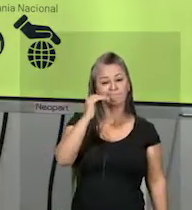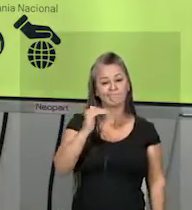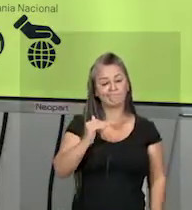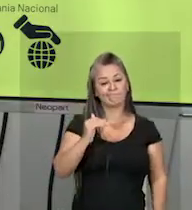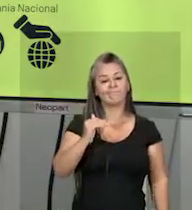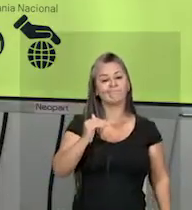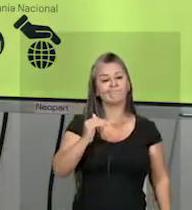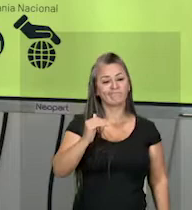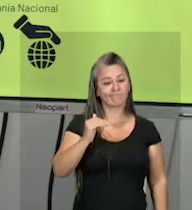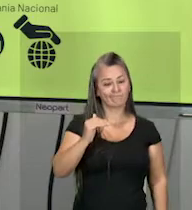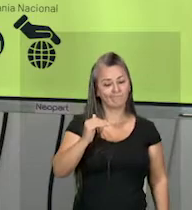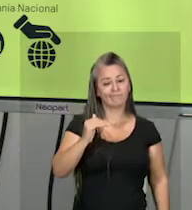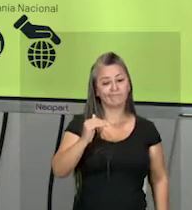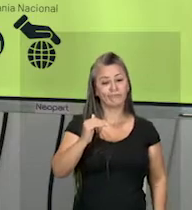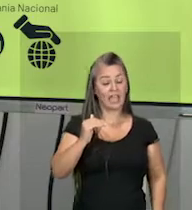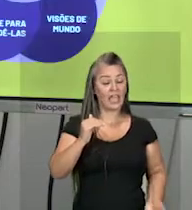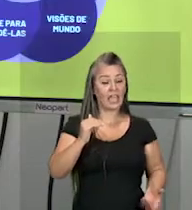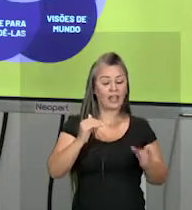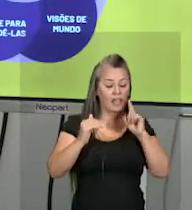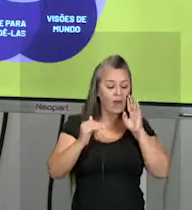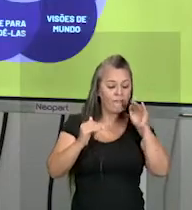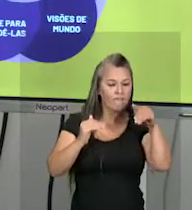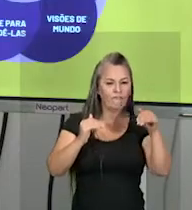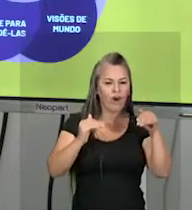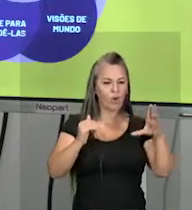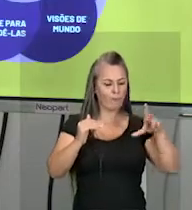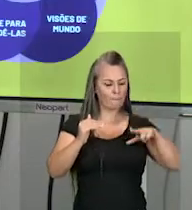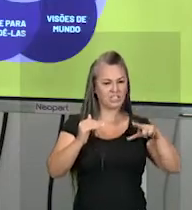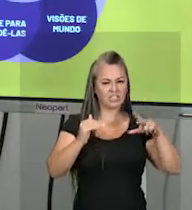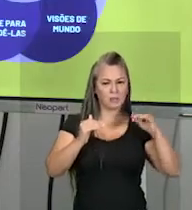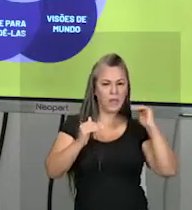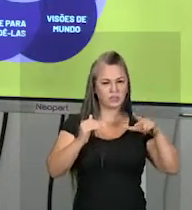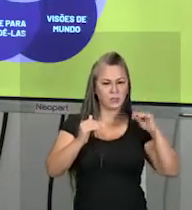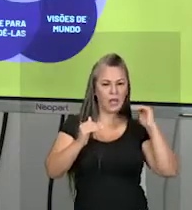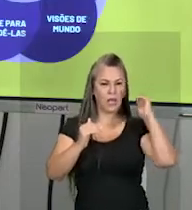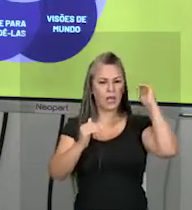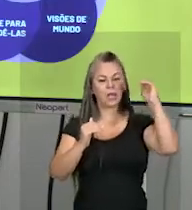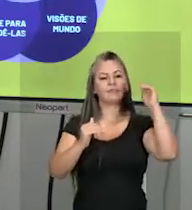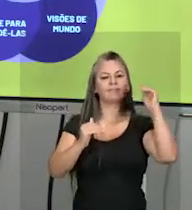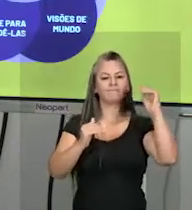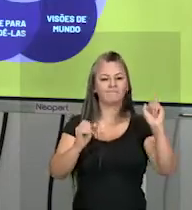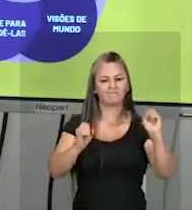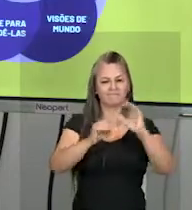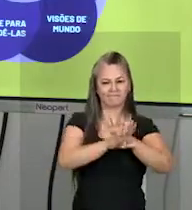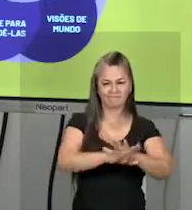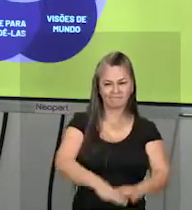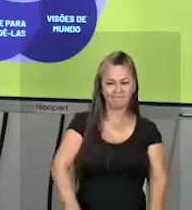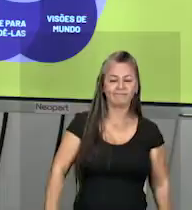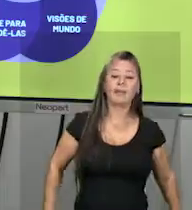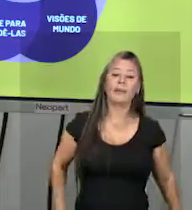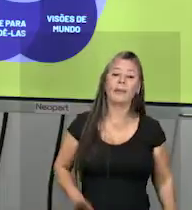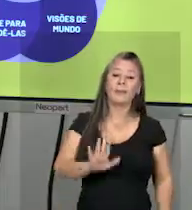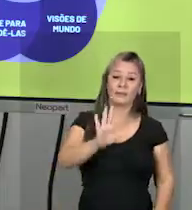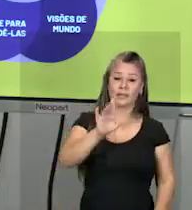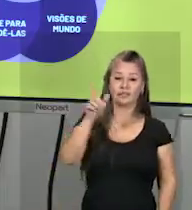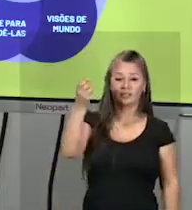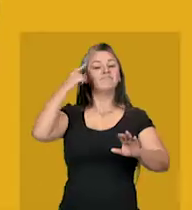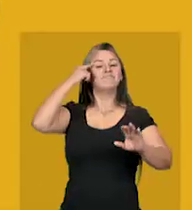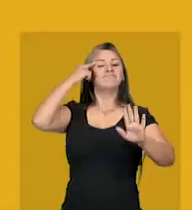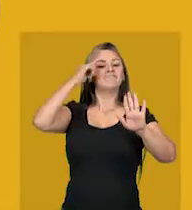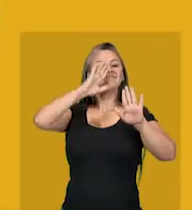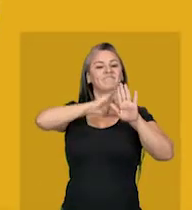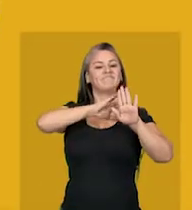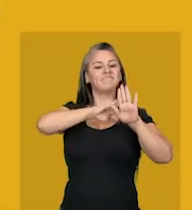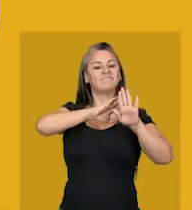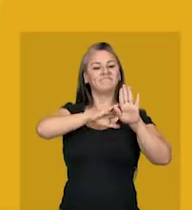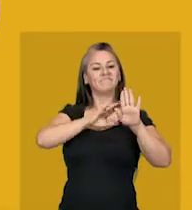dos interesses particulares, nacionais e internacionais. Bom, a gente está falando aqui de ideologias, né,